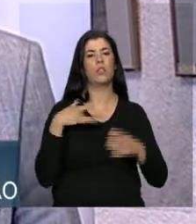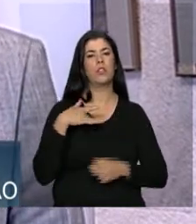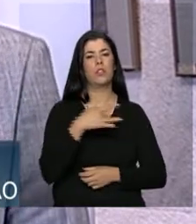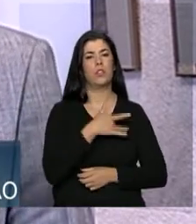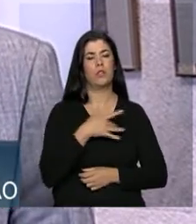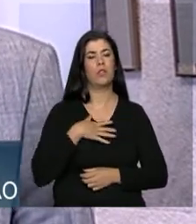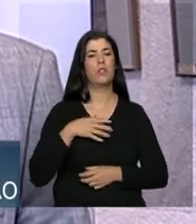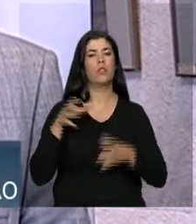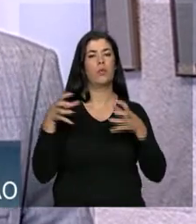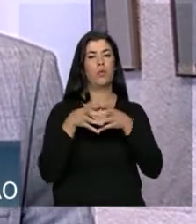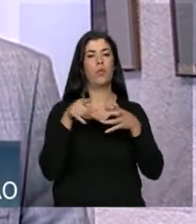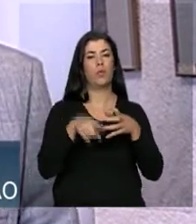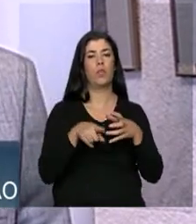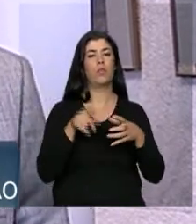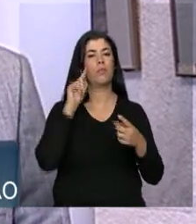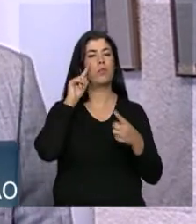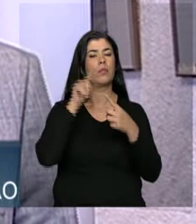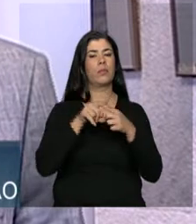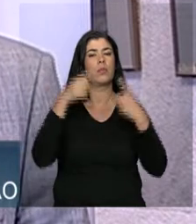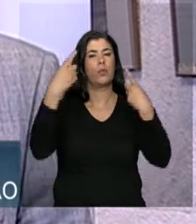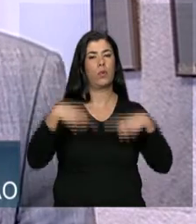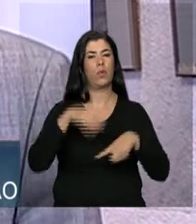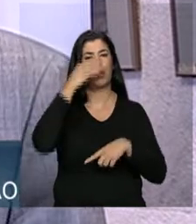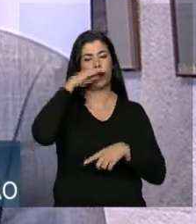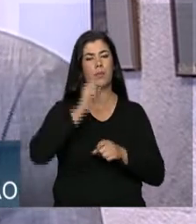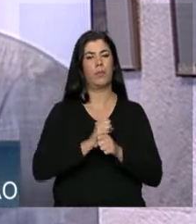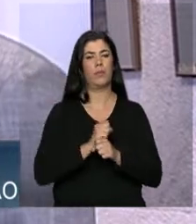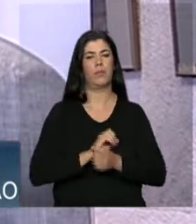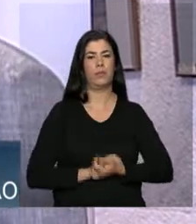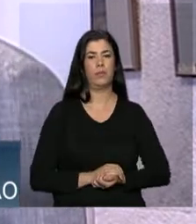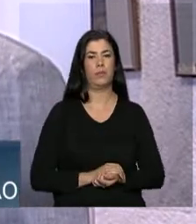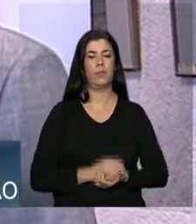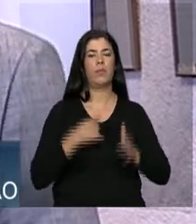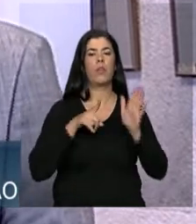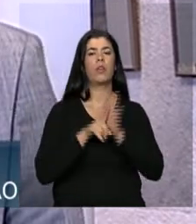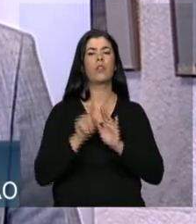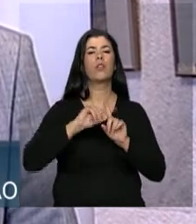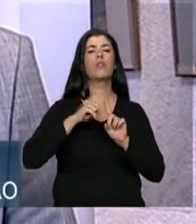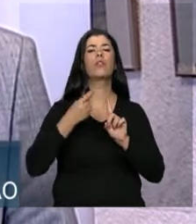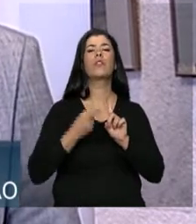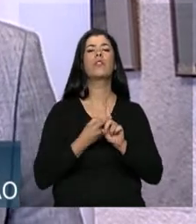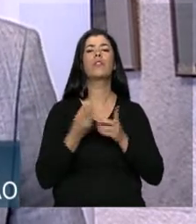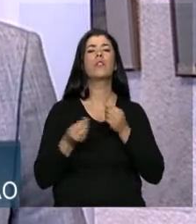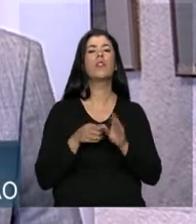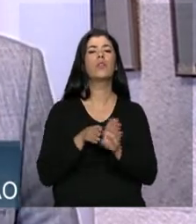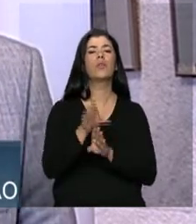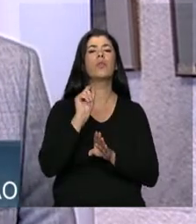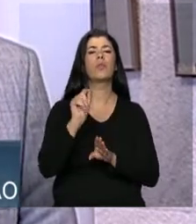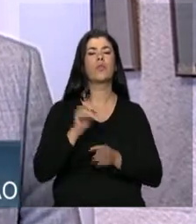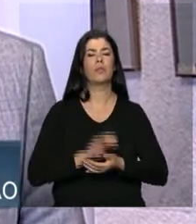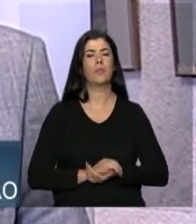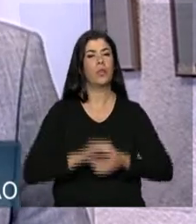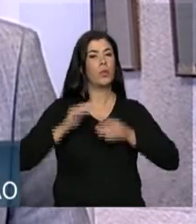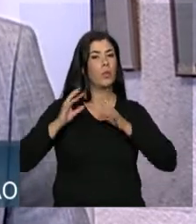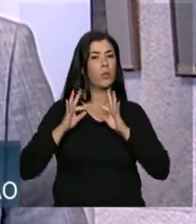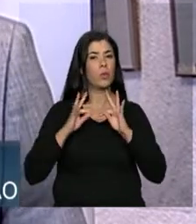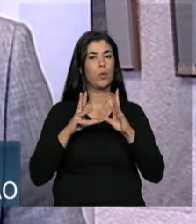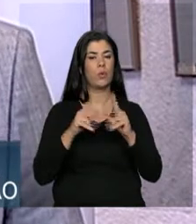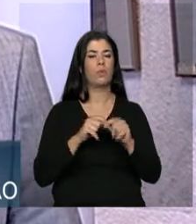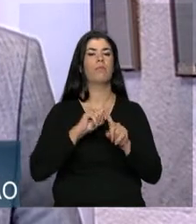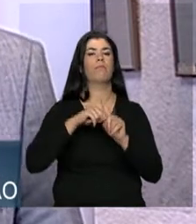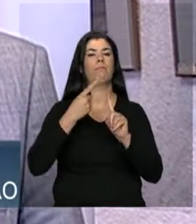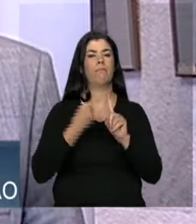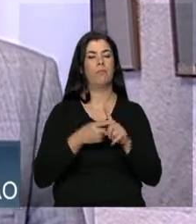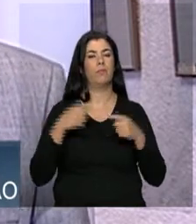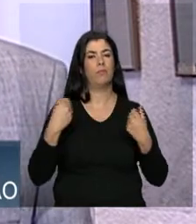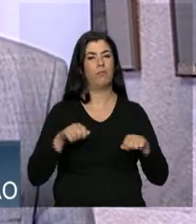parte do público-alvo para a campanha de vacinação contra a gripe este ano. Ministro, em relação às gestantes, qual é a recomendação? Todas as gestantes devem